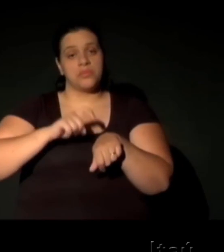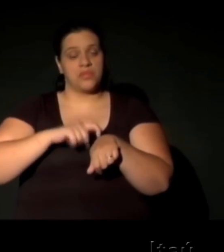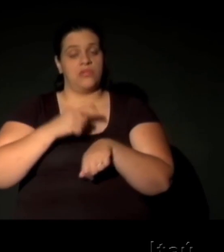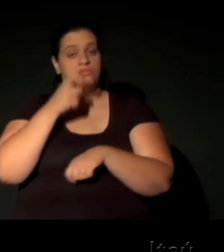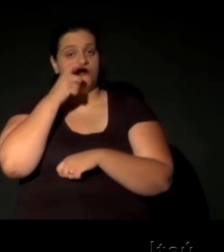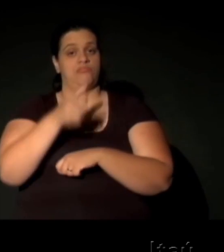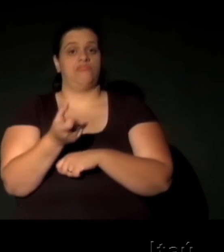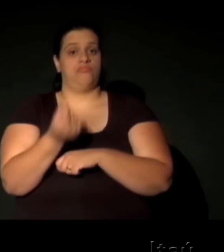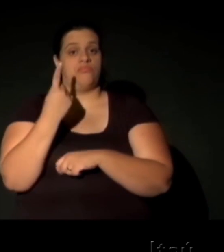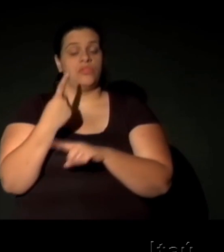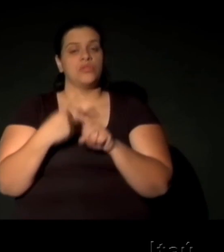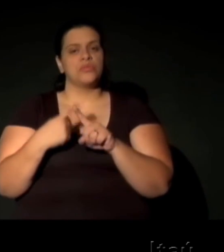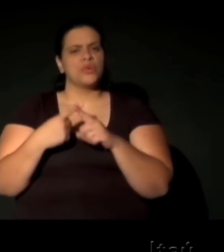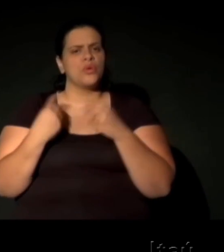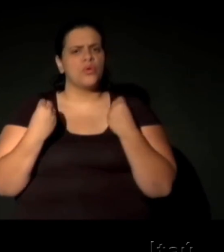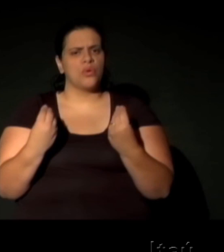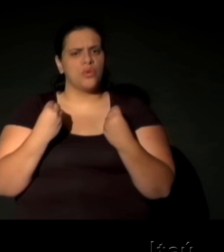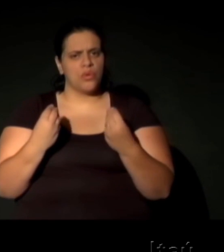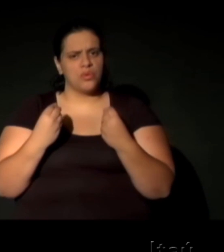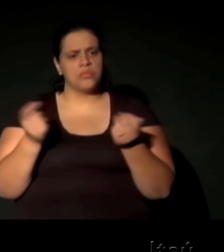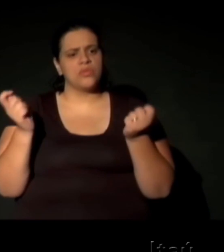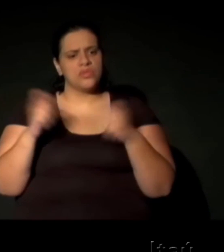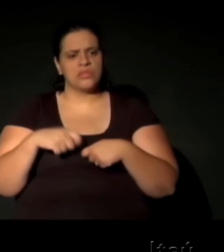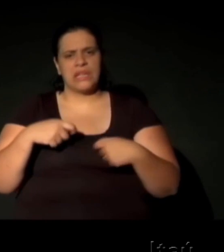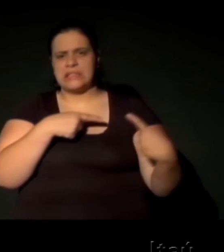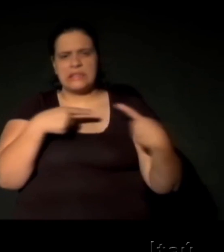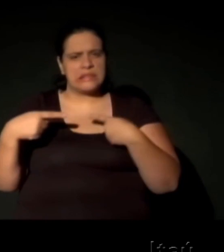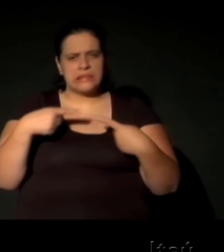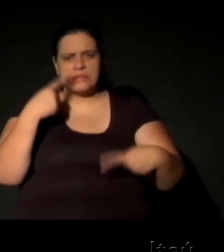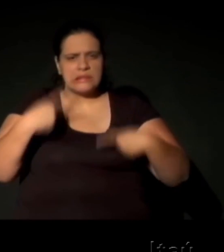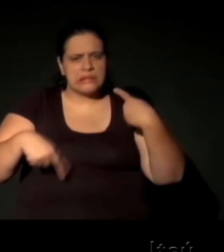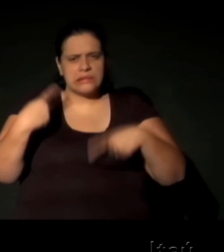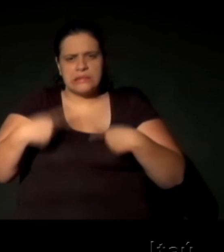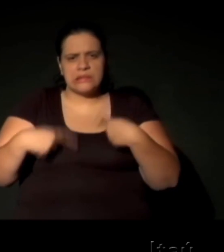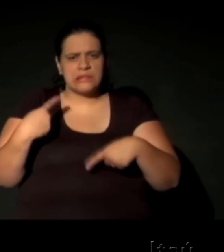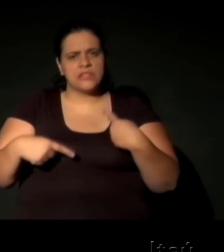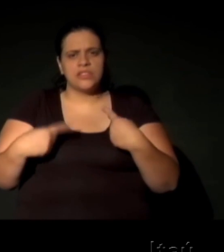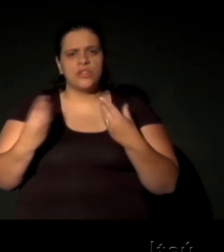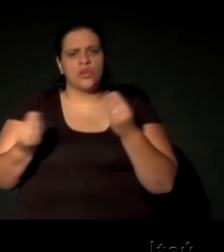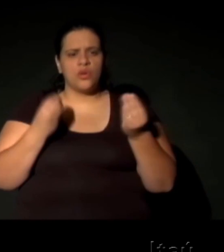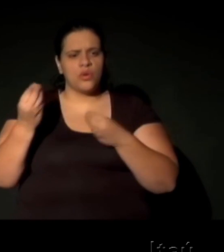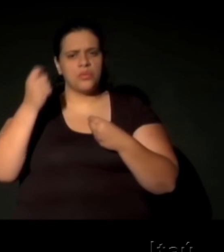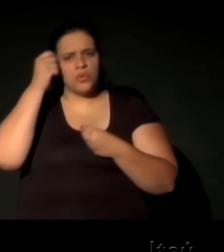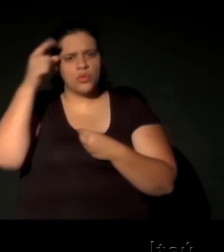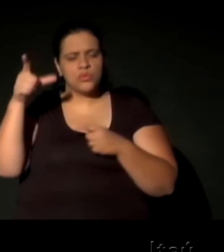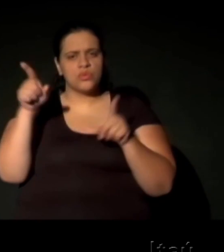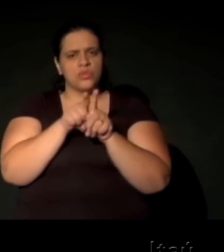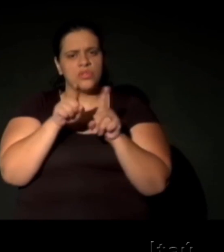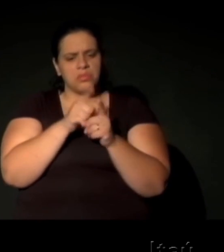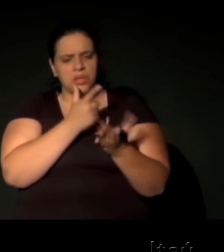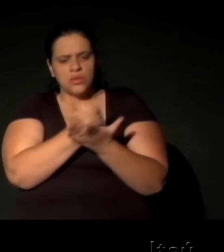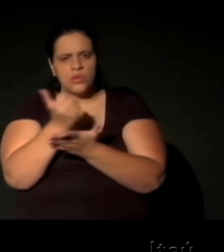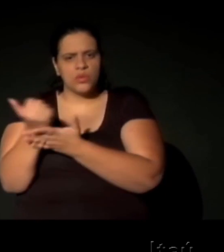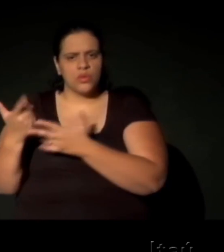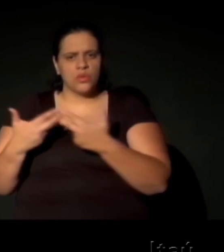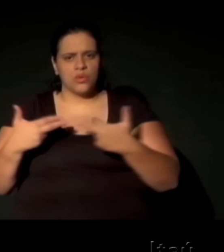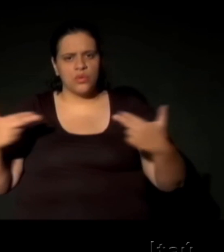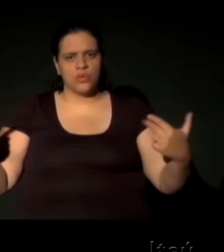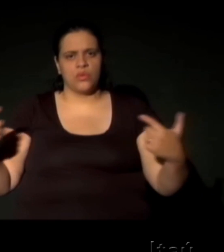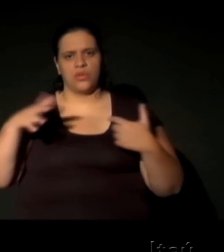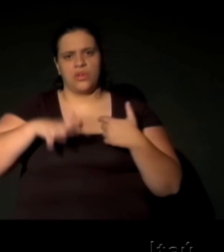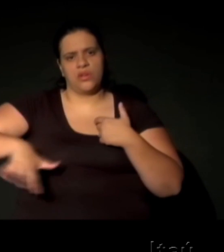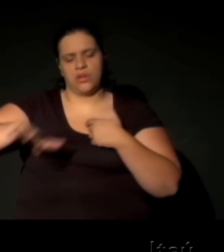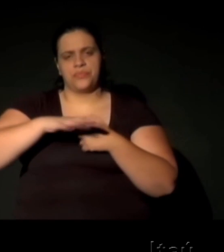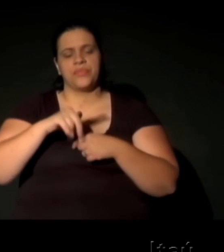eh como você vai lutar a indústria da cultura e do consumo para esses nossos né Campos